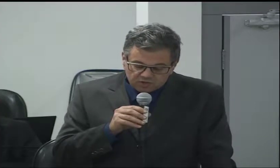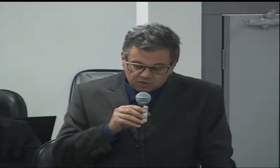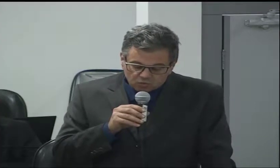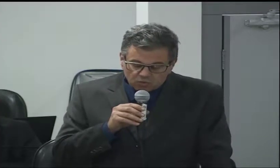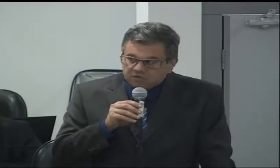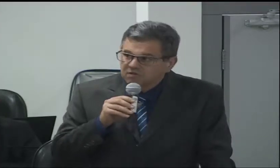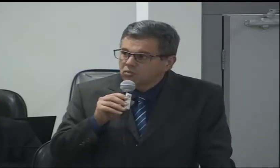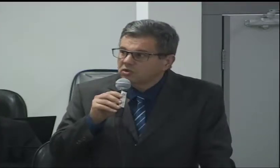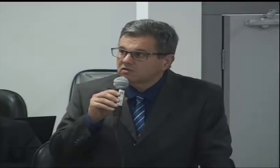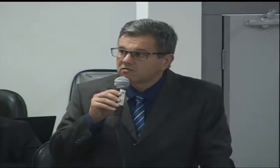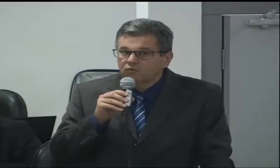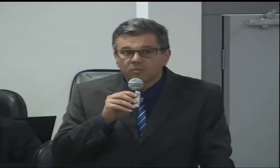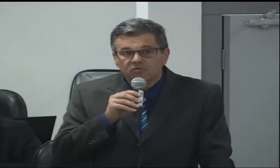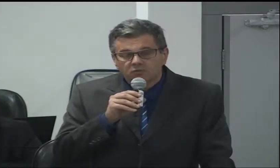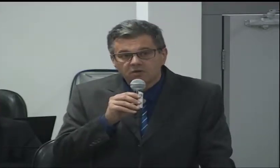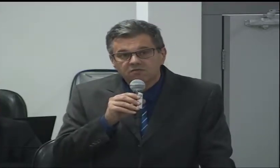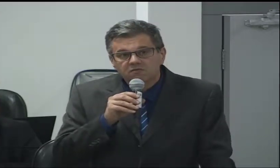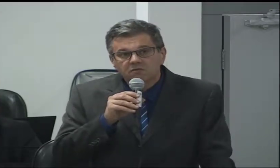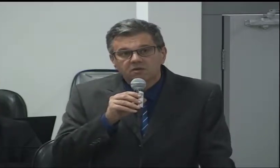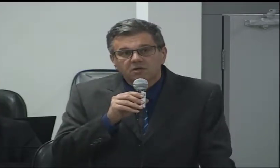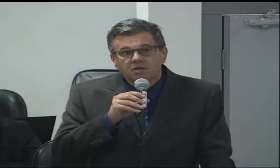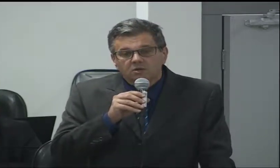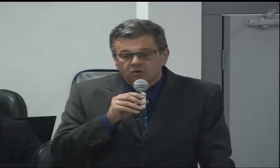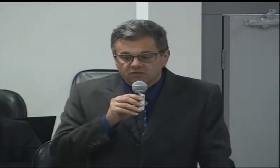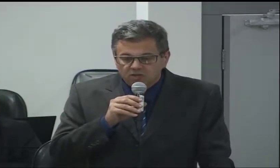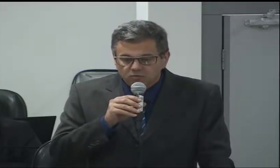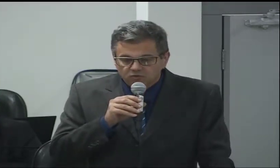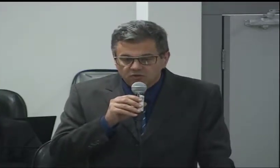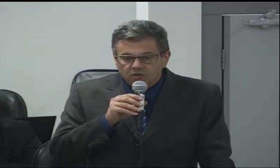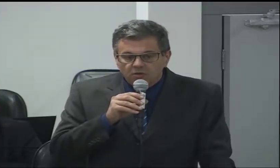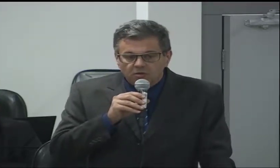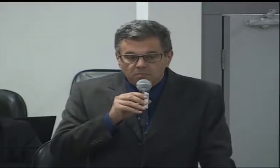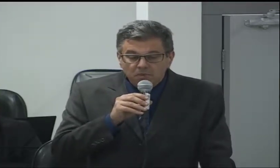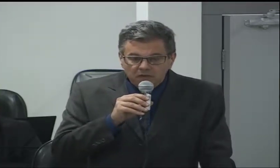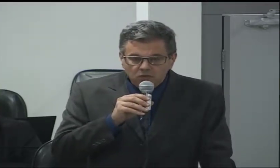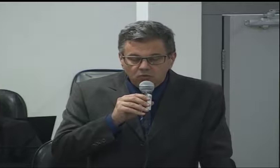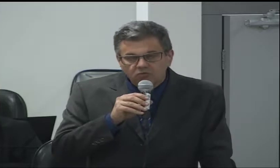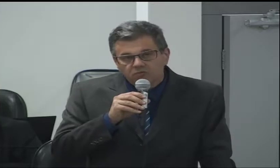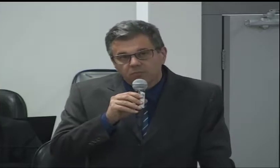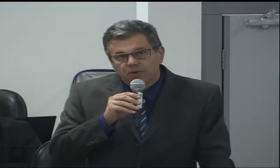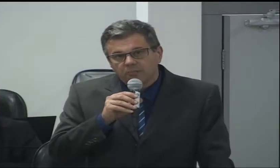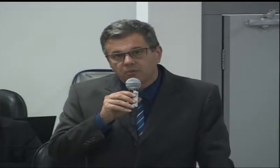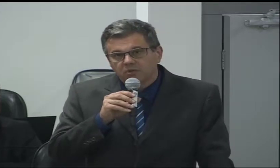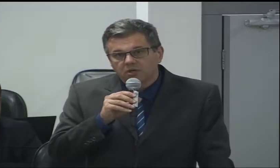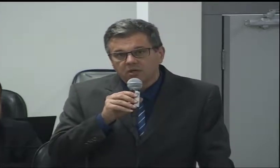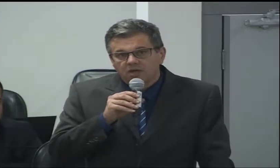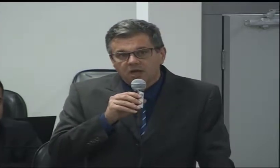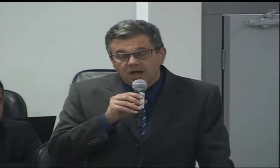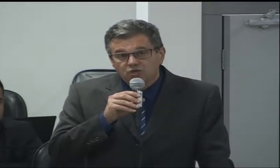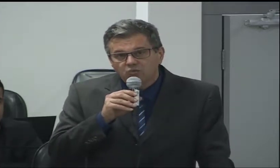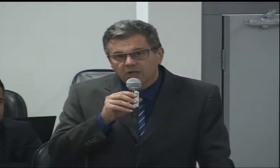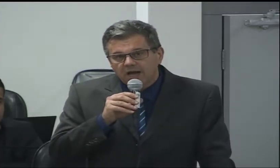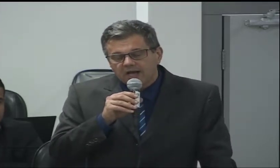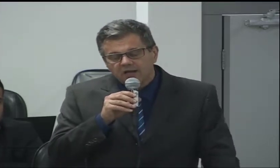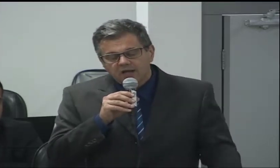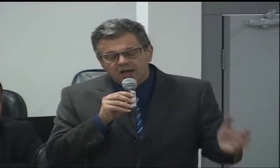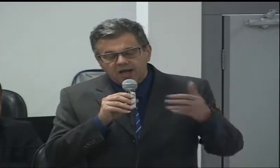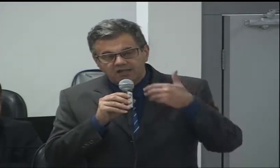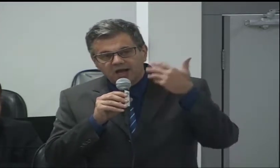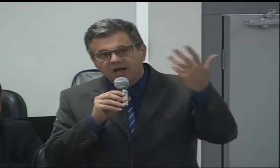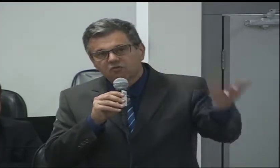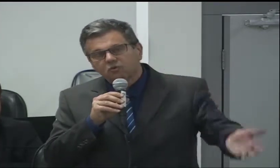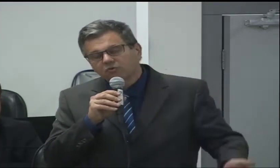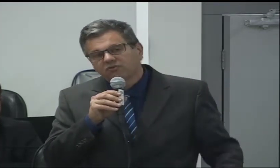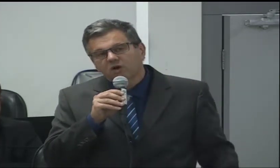somos detentores de muitas informações, nós temos meios para poder ajudar